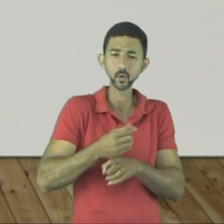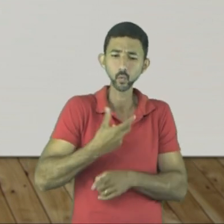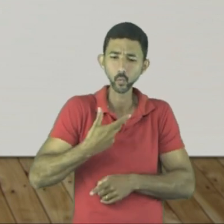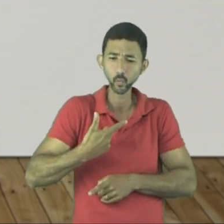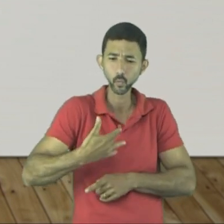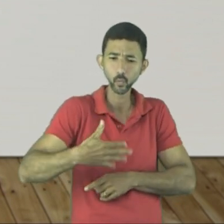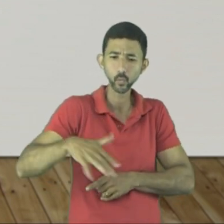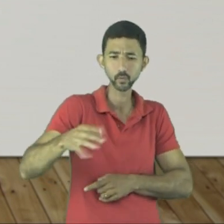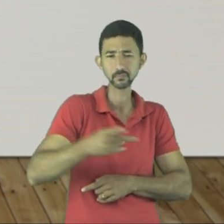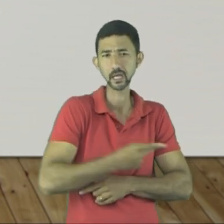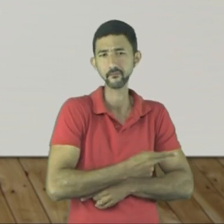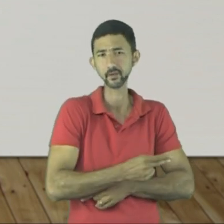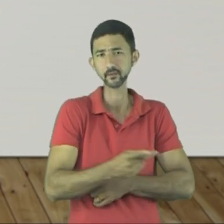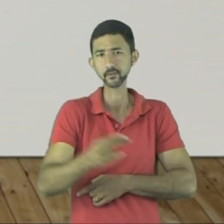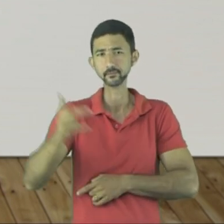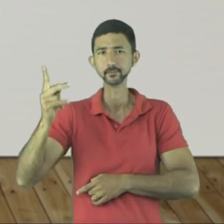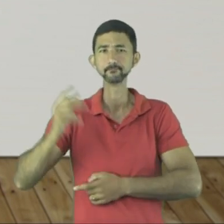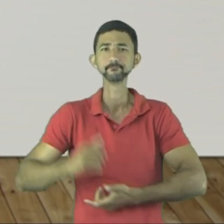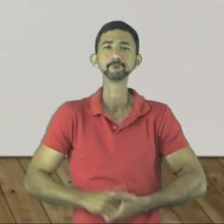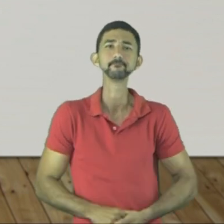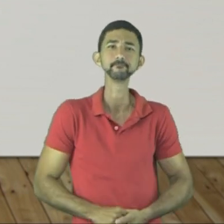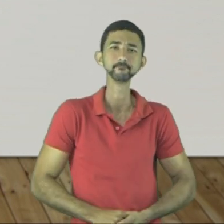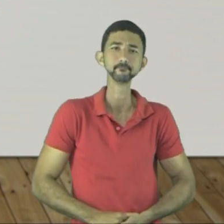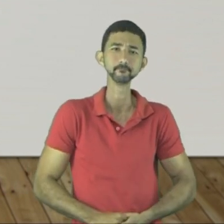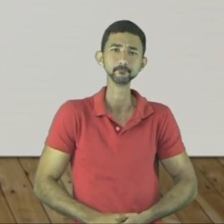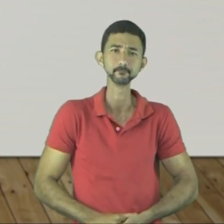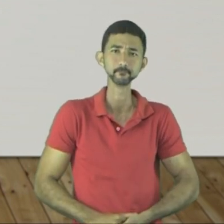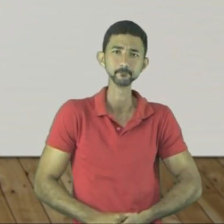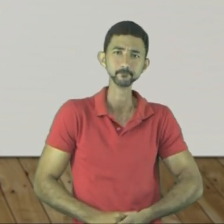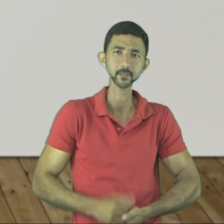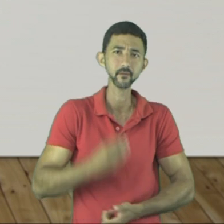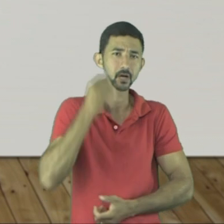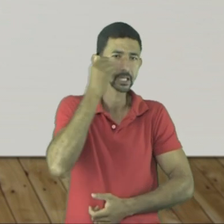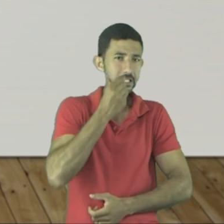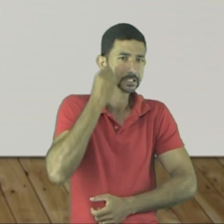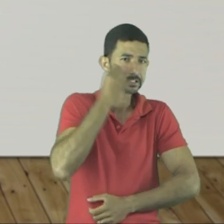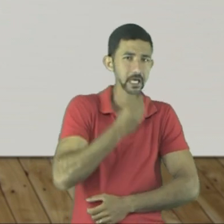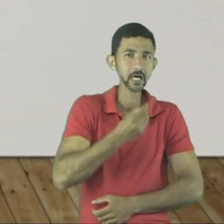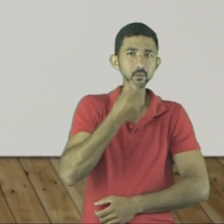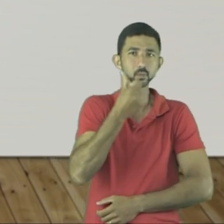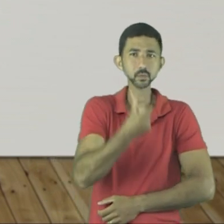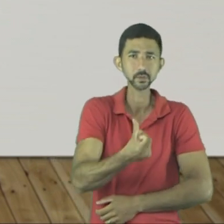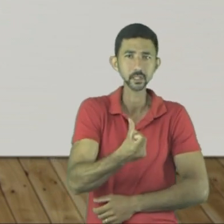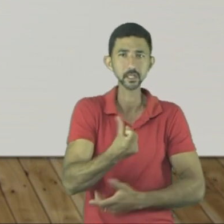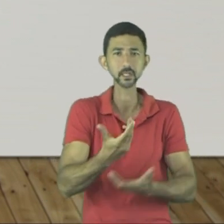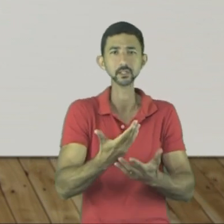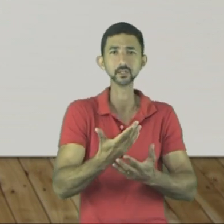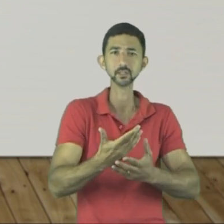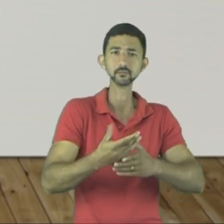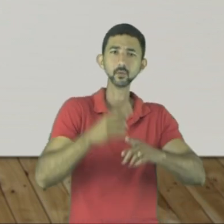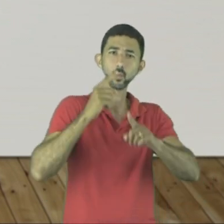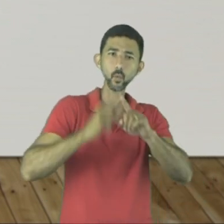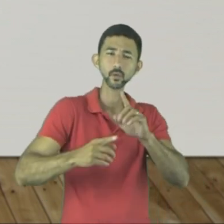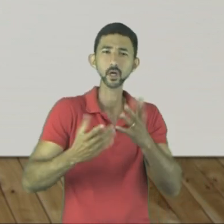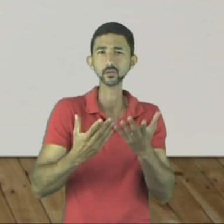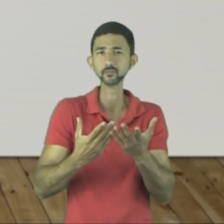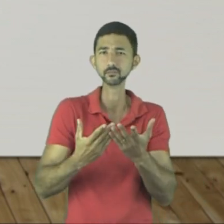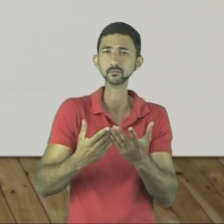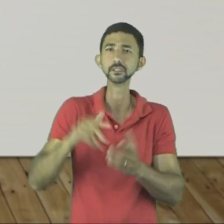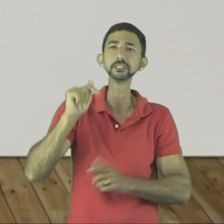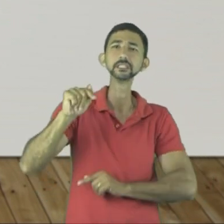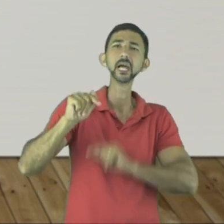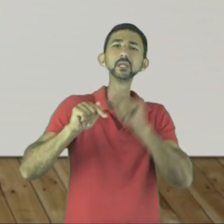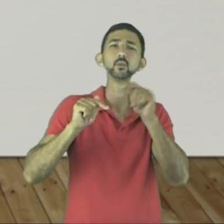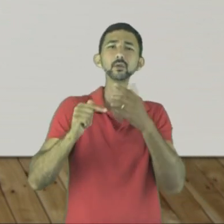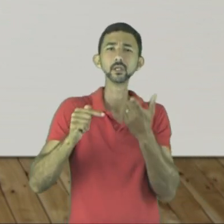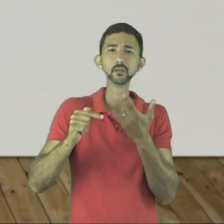primos até um determinado limite. E aí foi analisando, bom, o 6 foi cortado, então não é, e o 7?